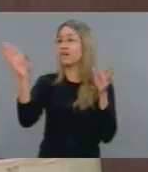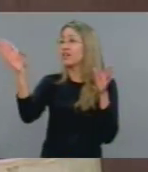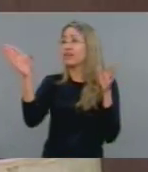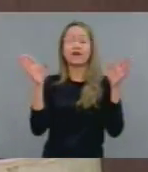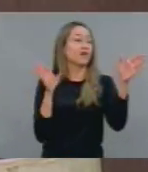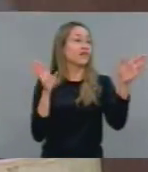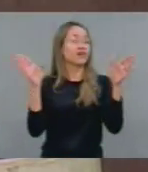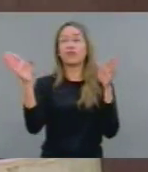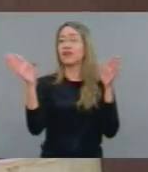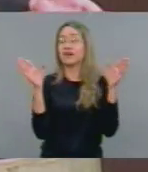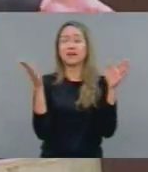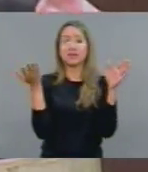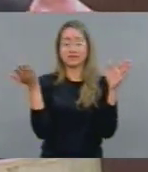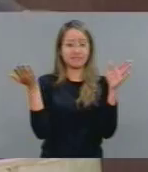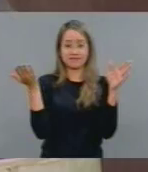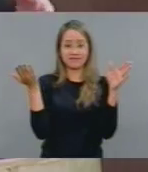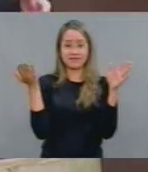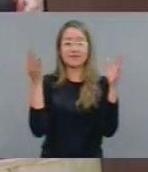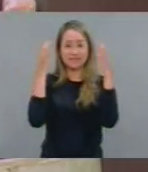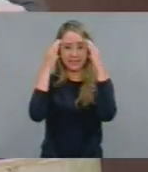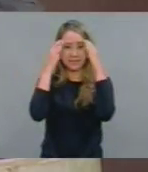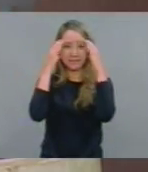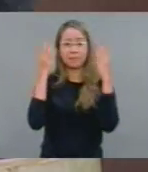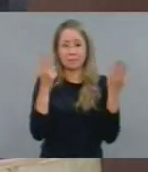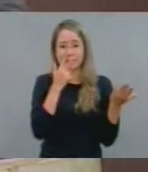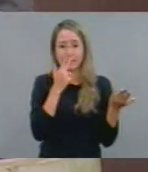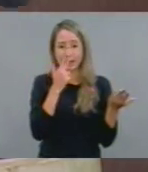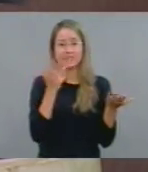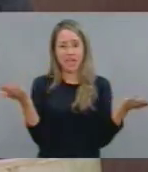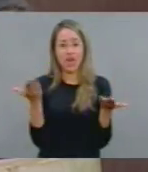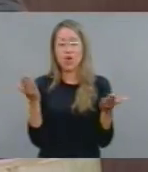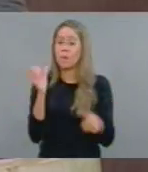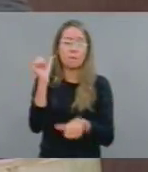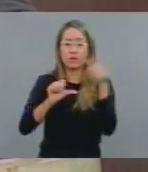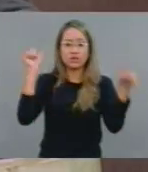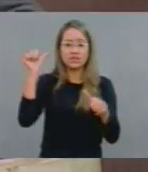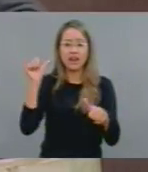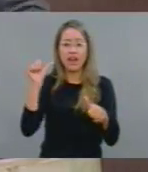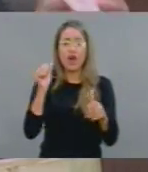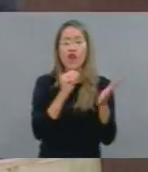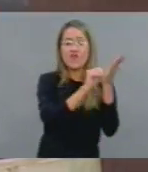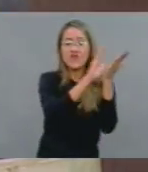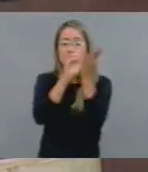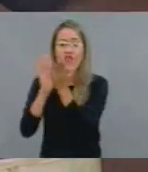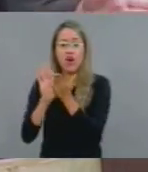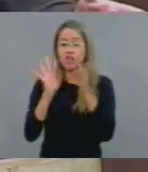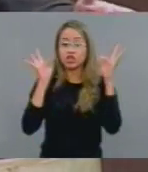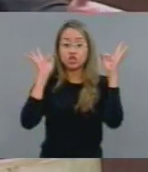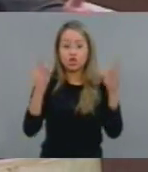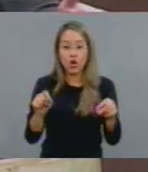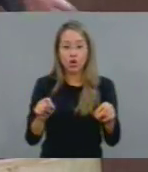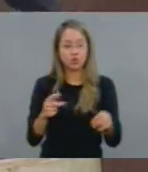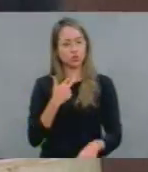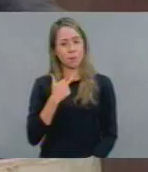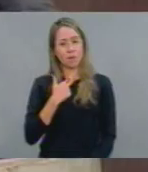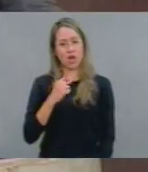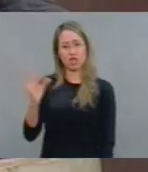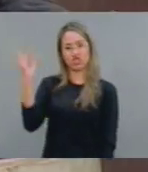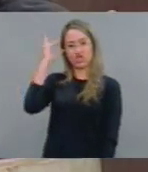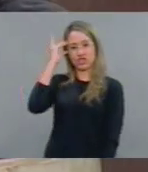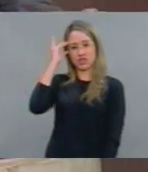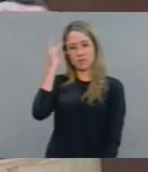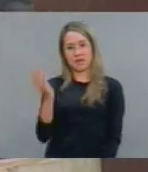do que estes. Isto é um pesadelo. Portanto, é necessário quebrar essa alternativa infernal. Não pode ser Dilma de um lado e a sua